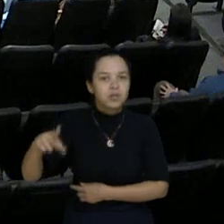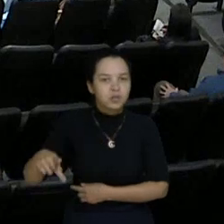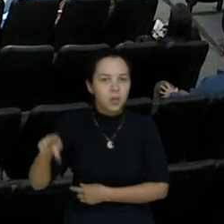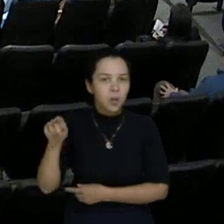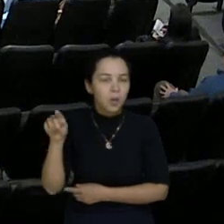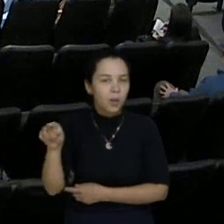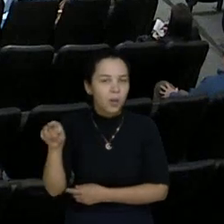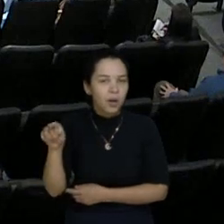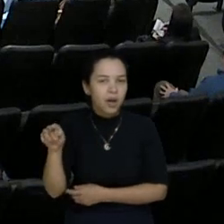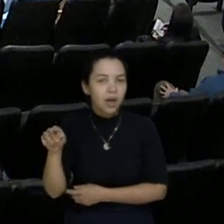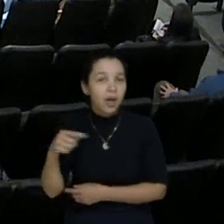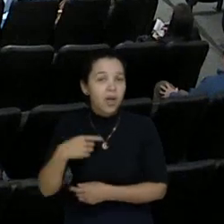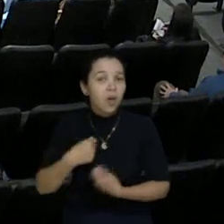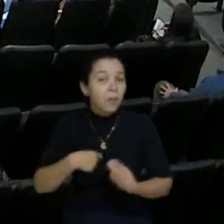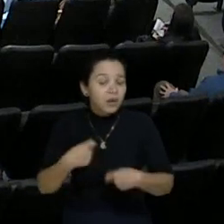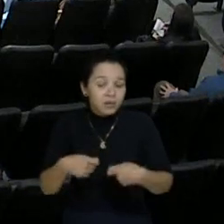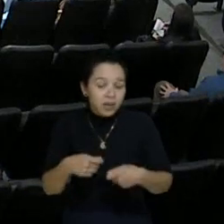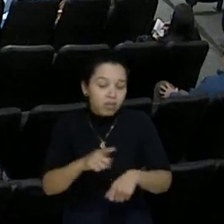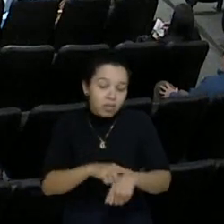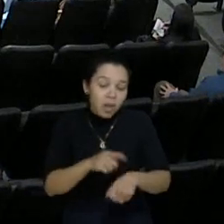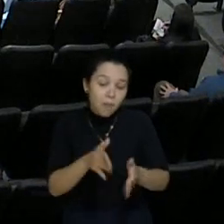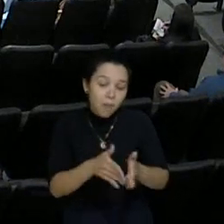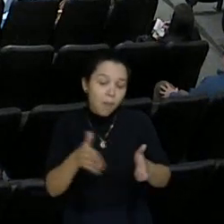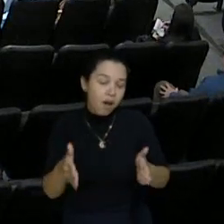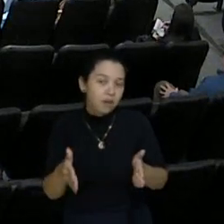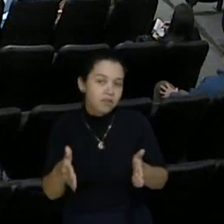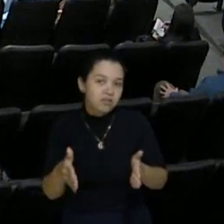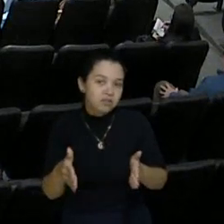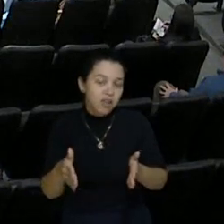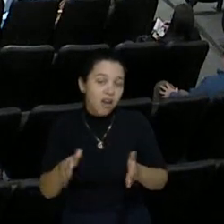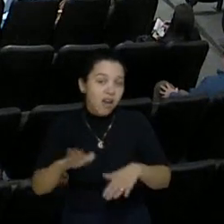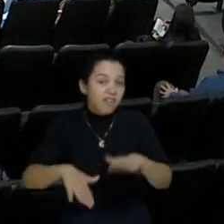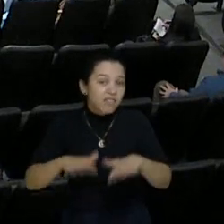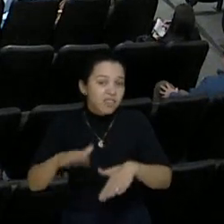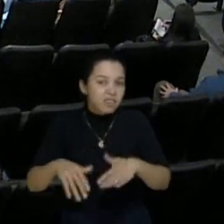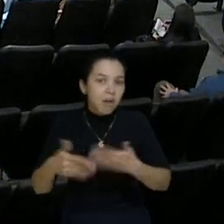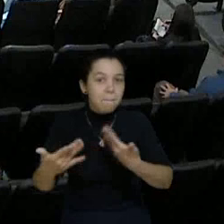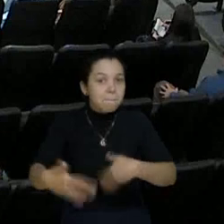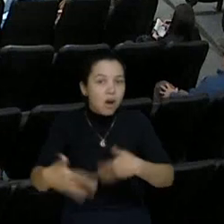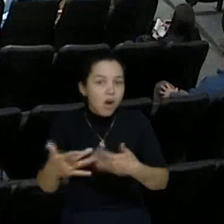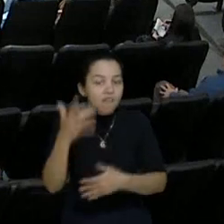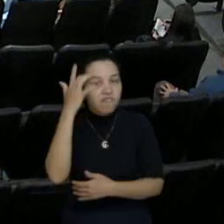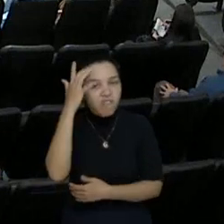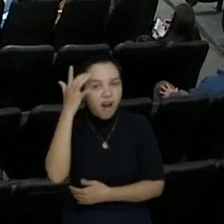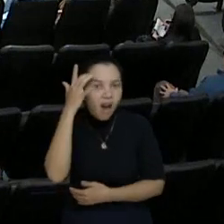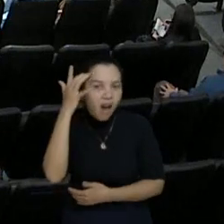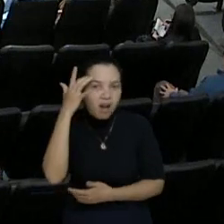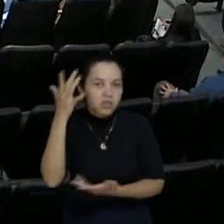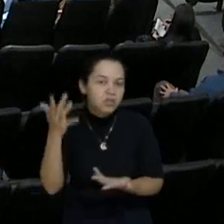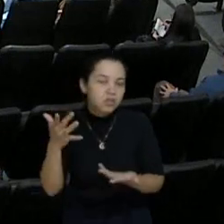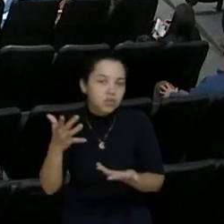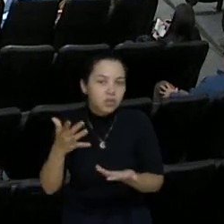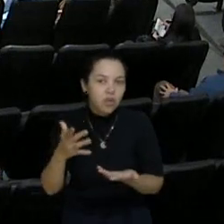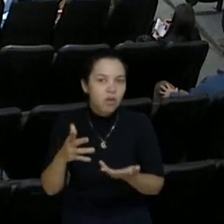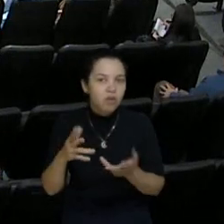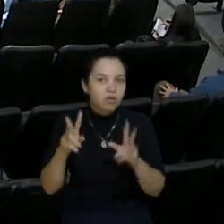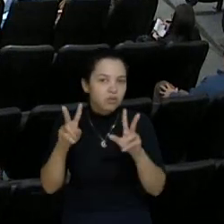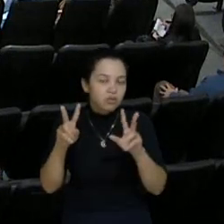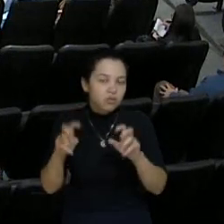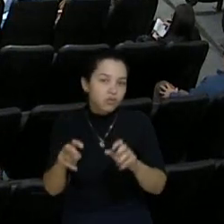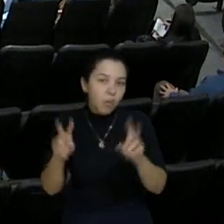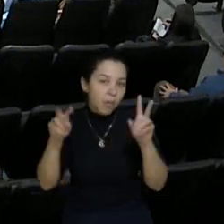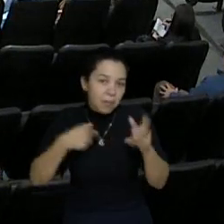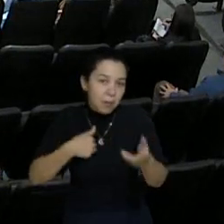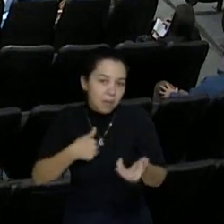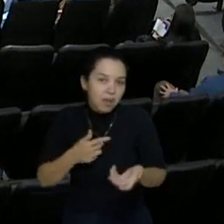eu só precisava de mais tempo e eles davam às vezes provas super facinhas sobre o conteúdo para mim em relação aos outros